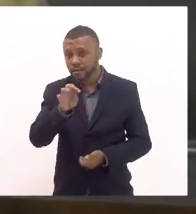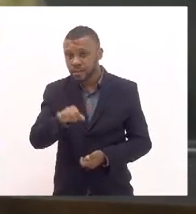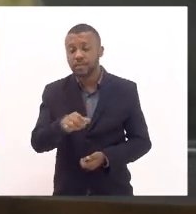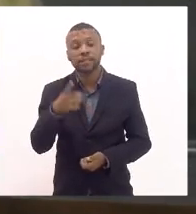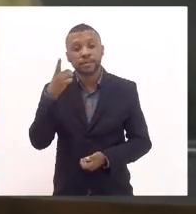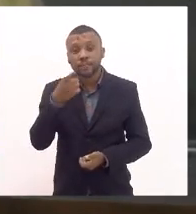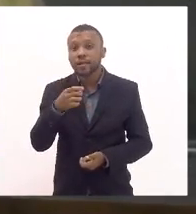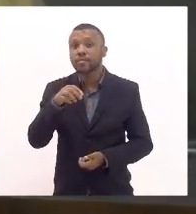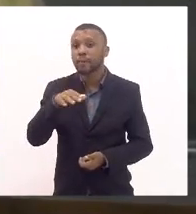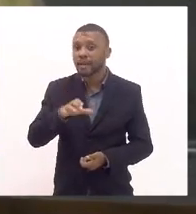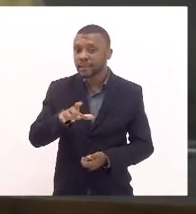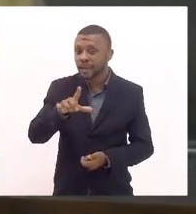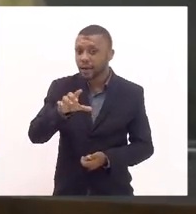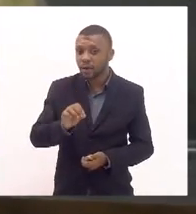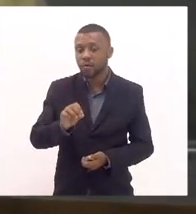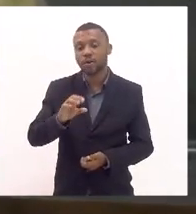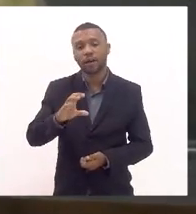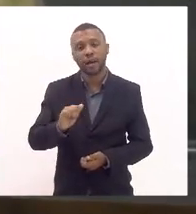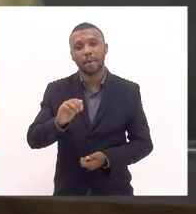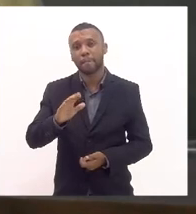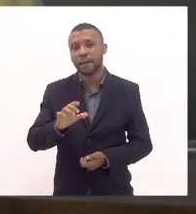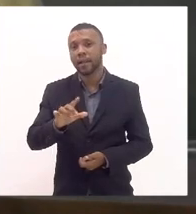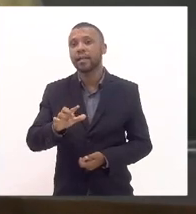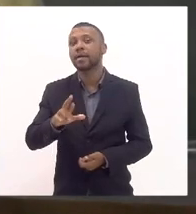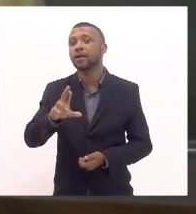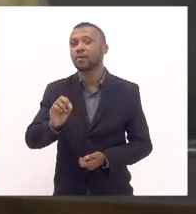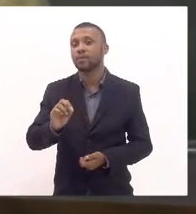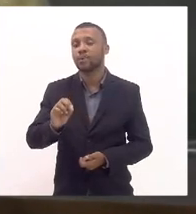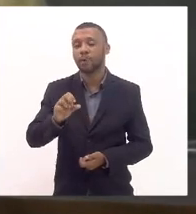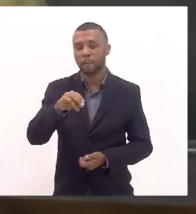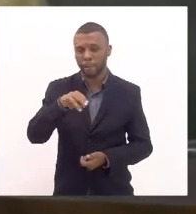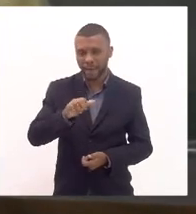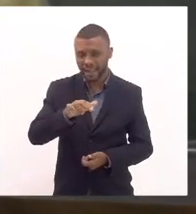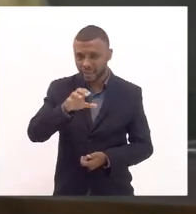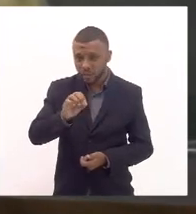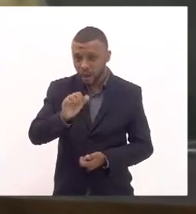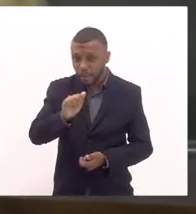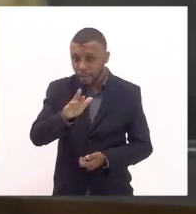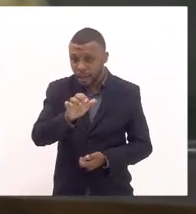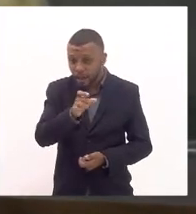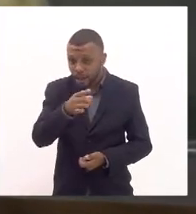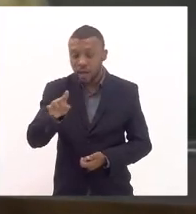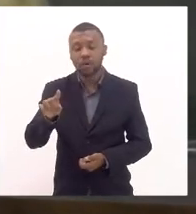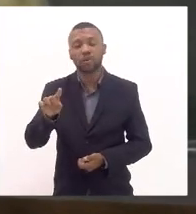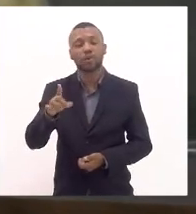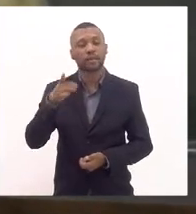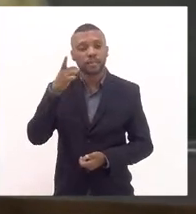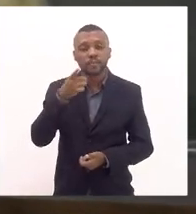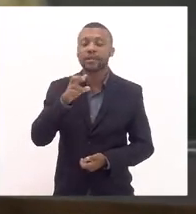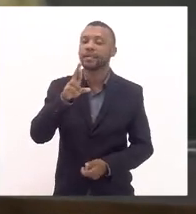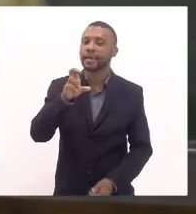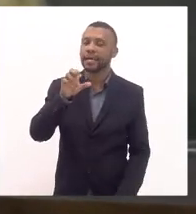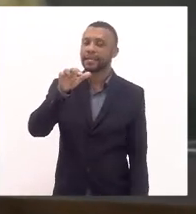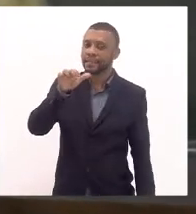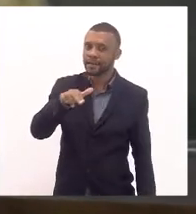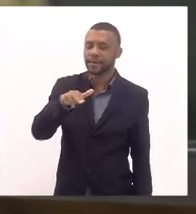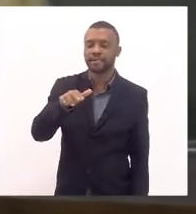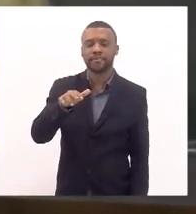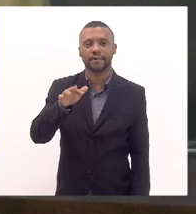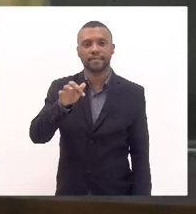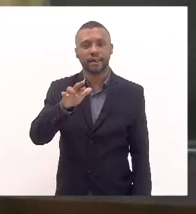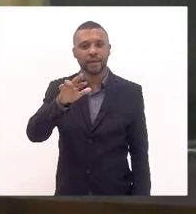cabeleireiro Deputado Marcos Abrahão Deputado Marcos Emílio Deputado Rei o